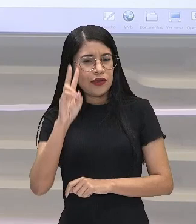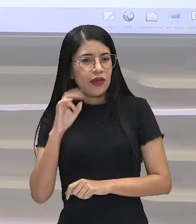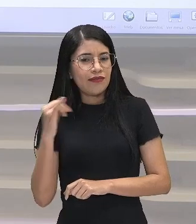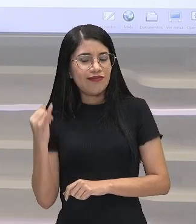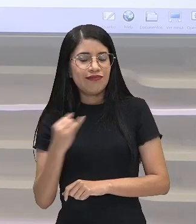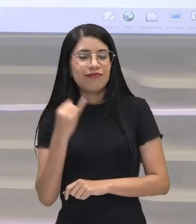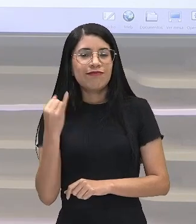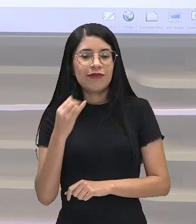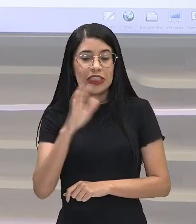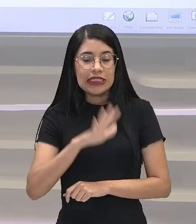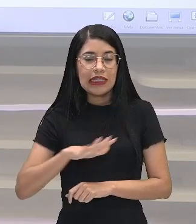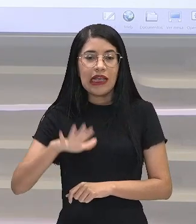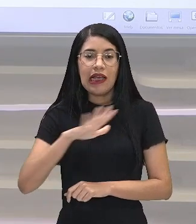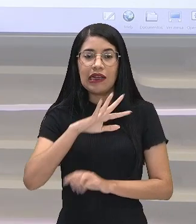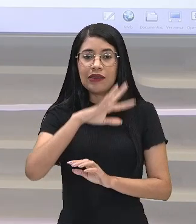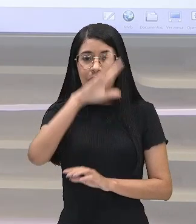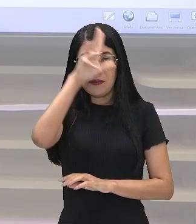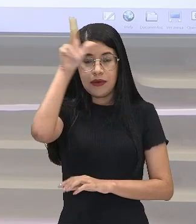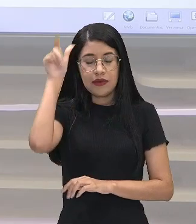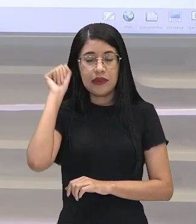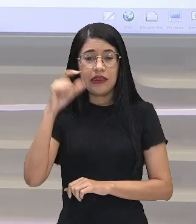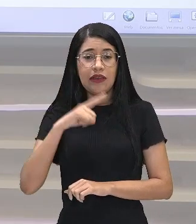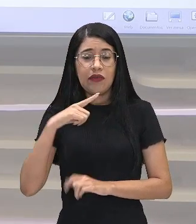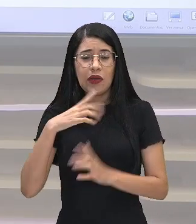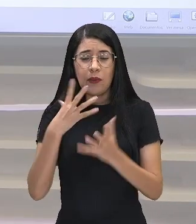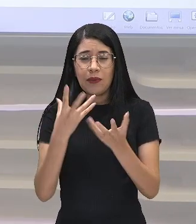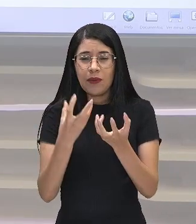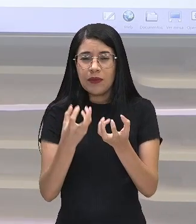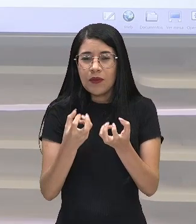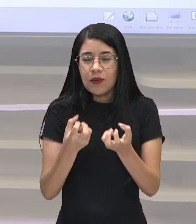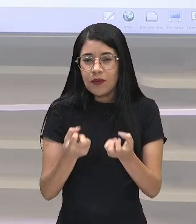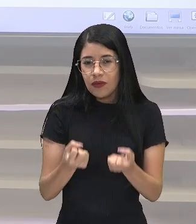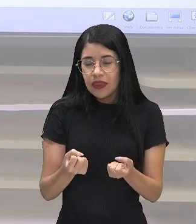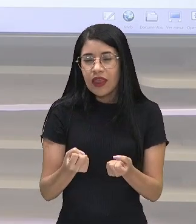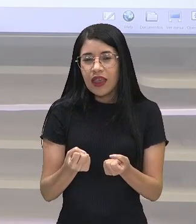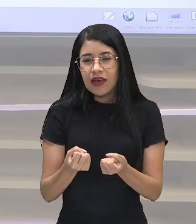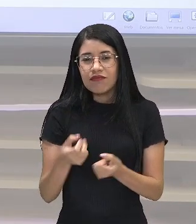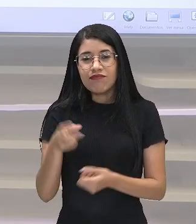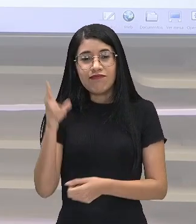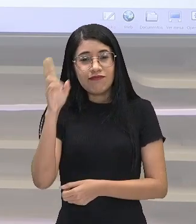região. Nós tivemos uma seca histórica e nós